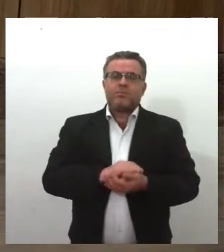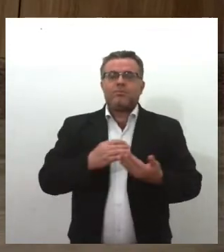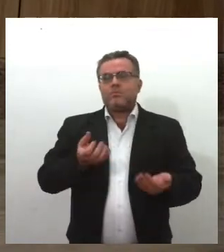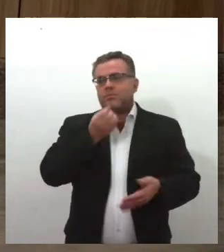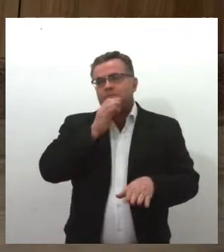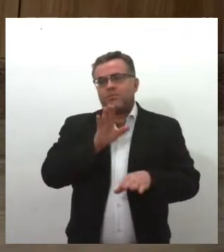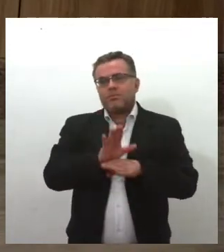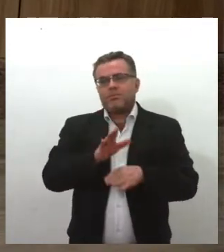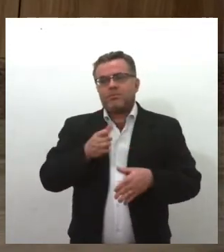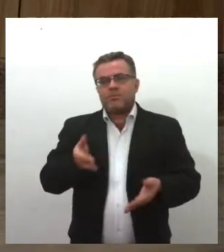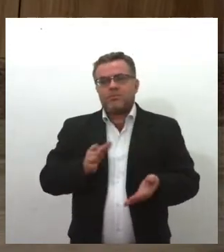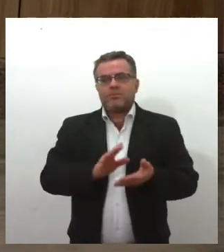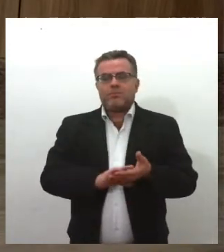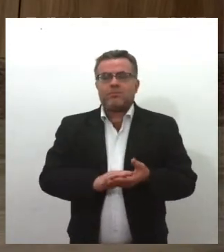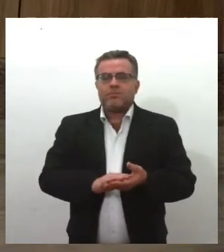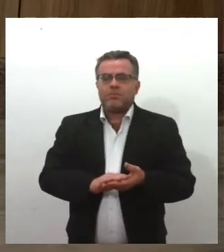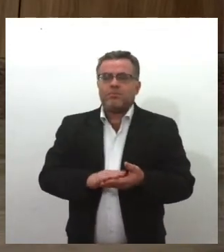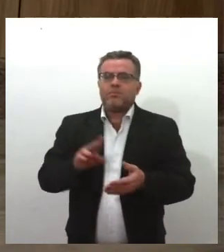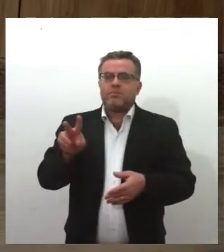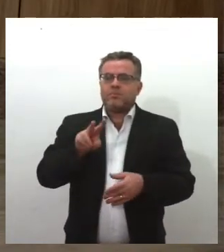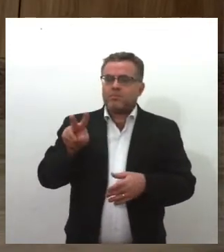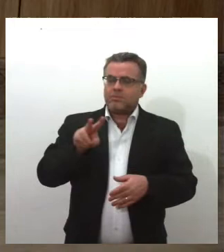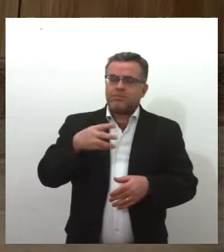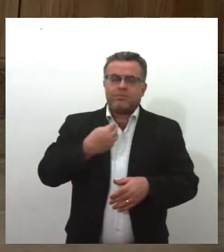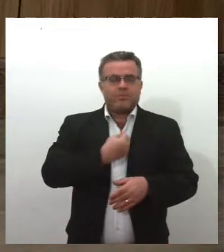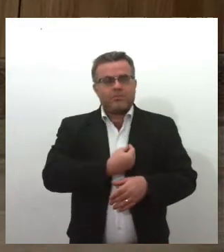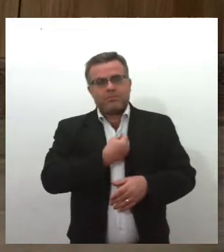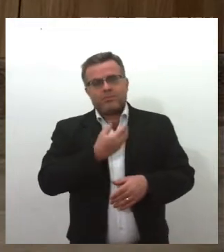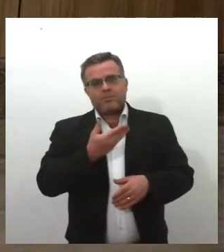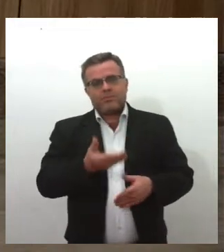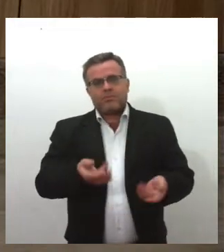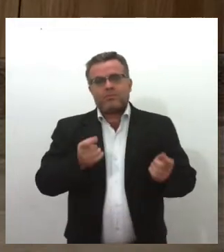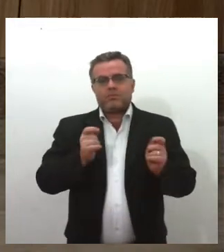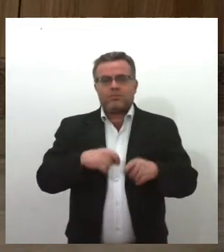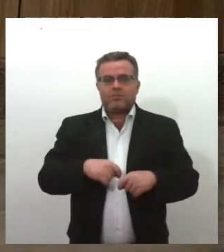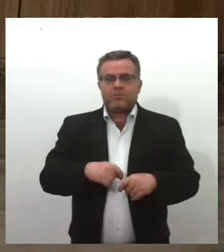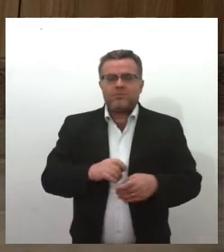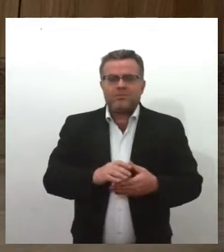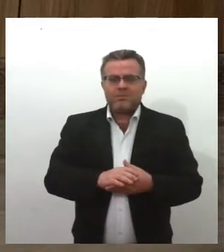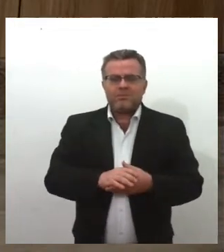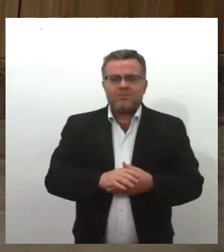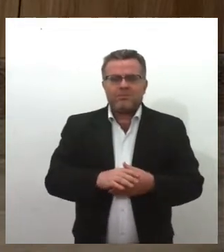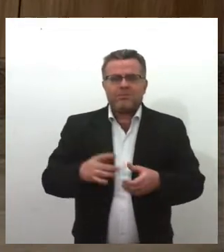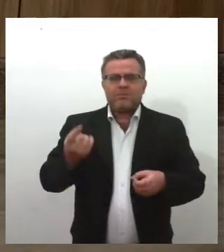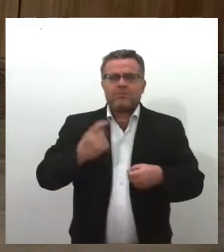tarde, Kátia, Sara. Também é um prazer estar de volta aqui.